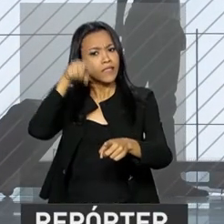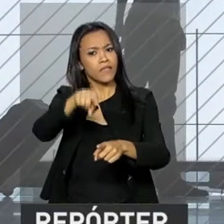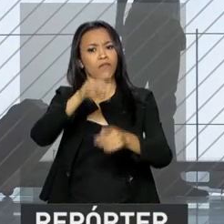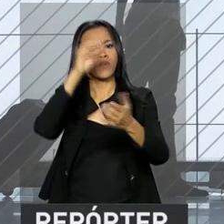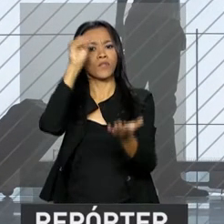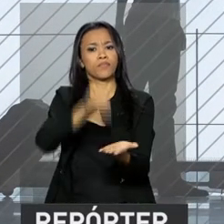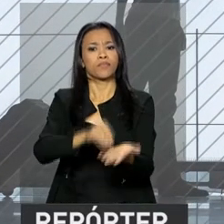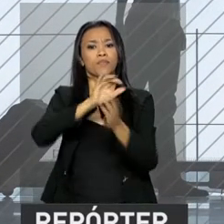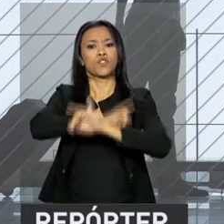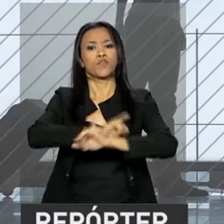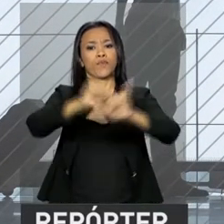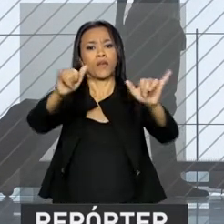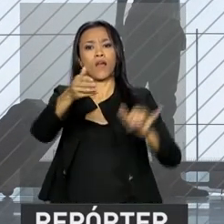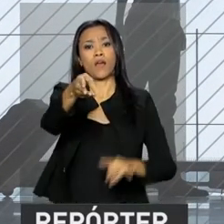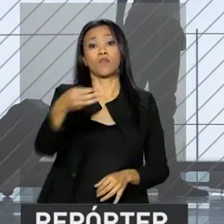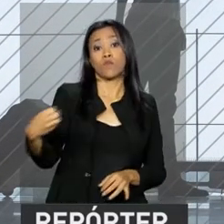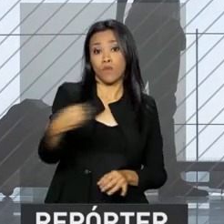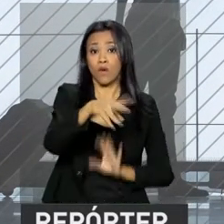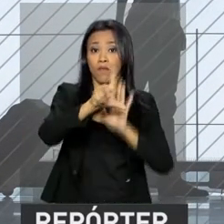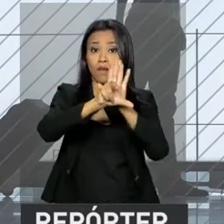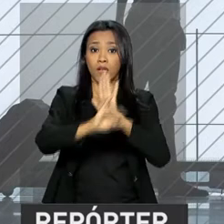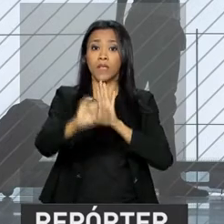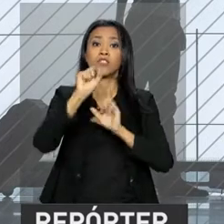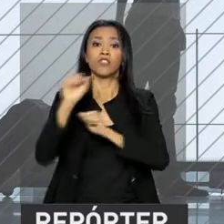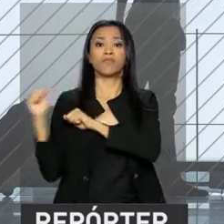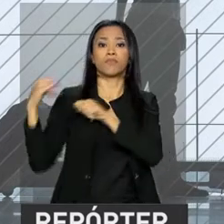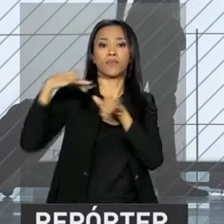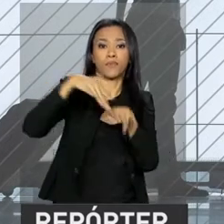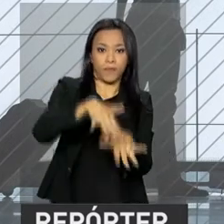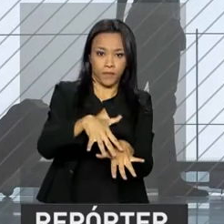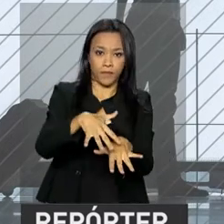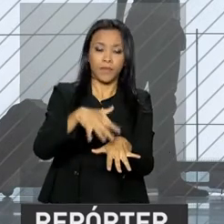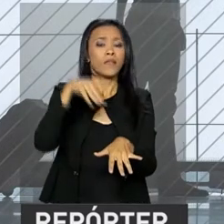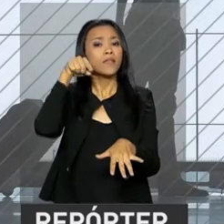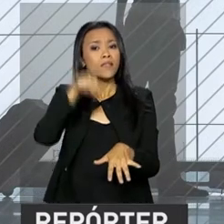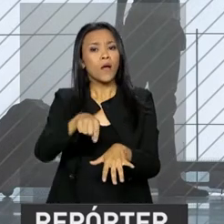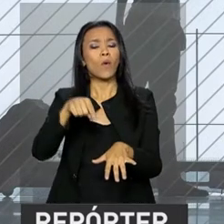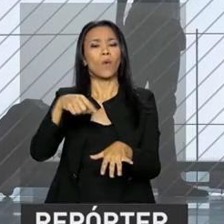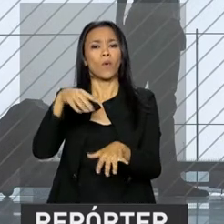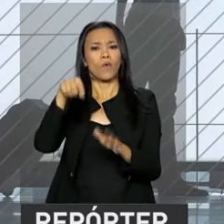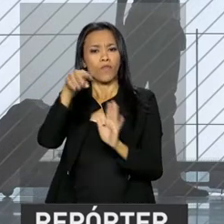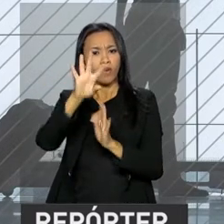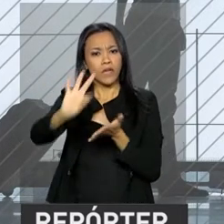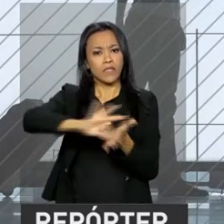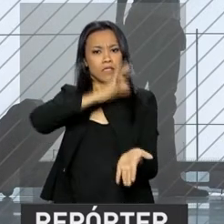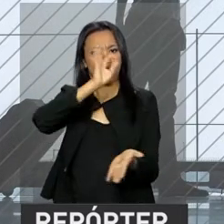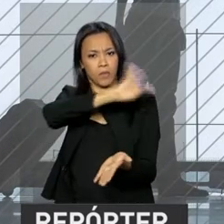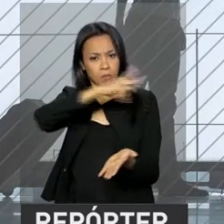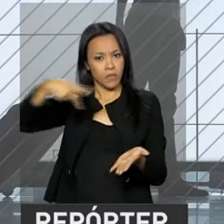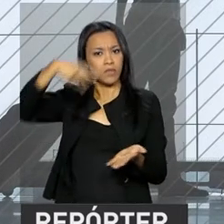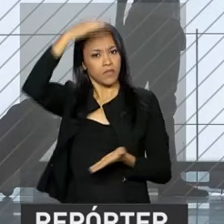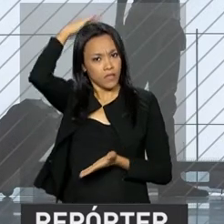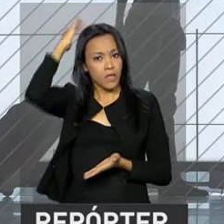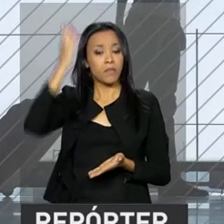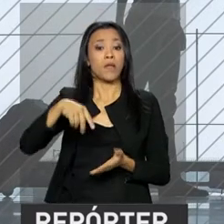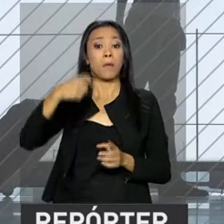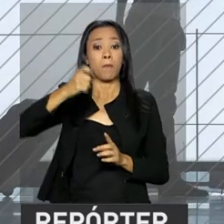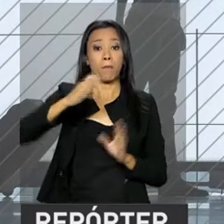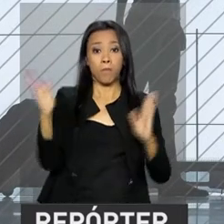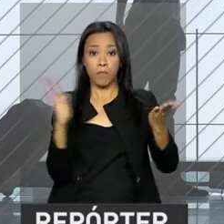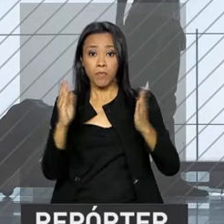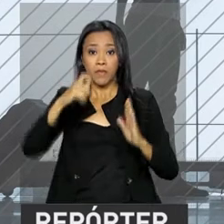oficial da união a nova lei de imigração o texto sancionado pelo presidente michel temer passará a valer dentro de seis meses